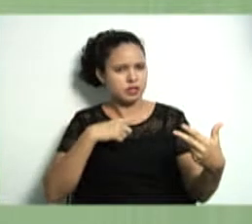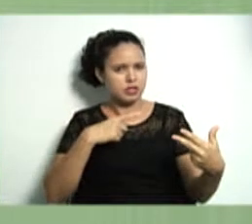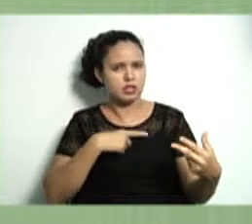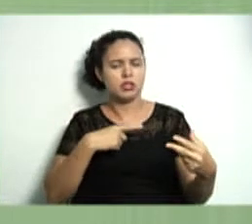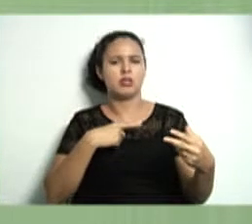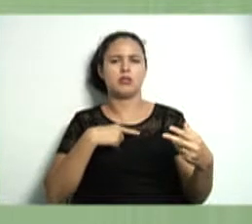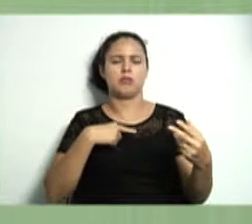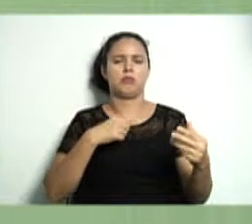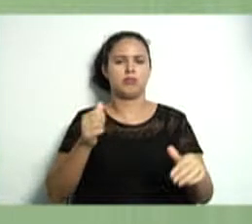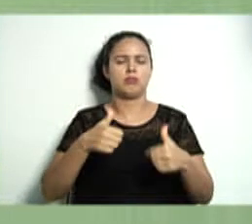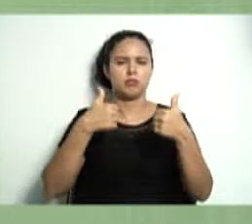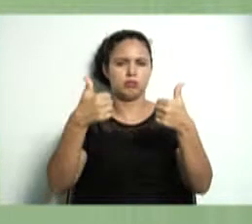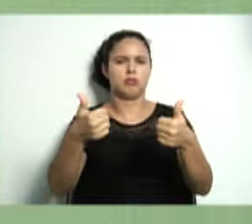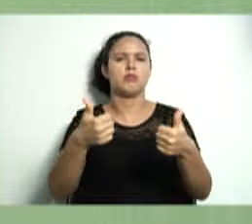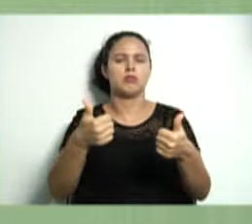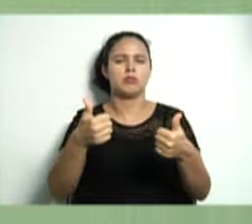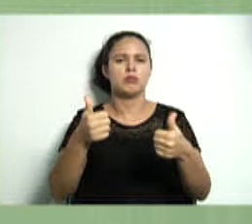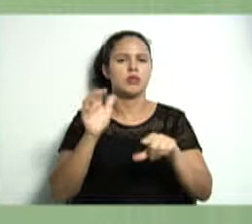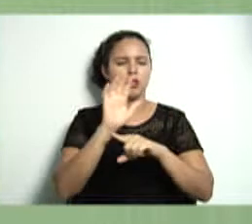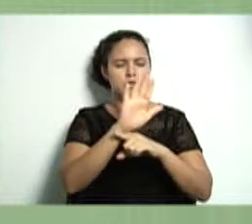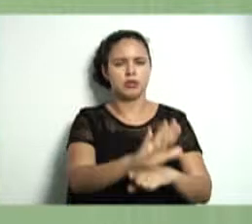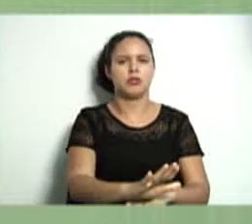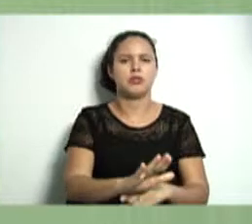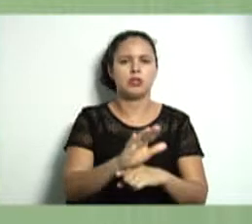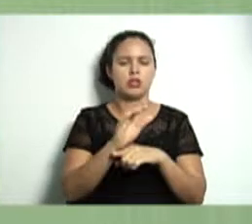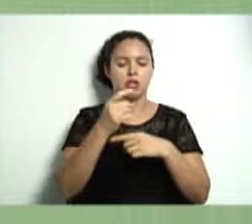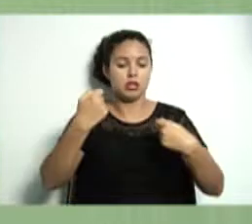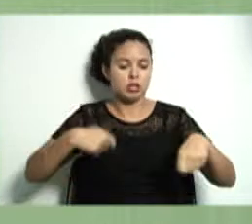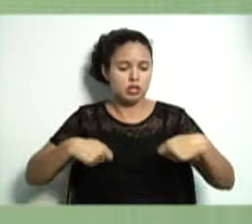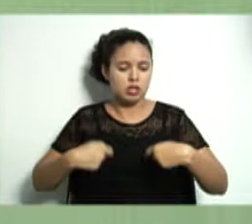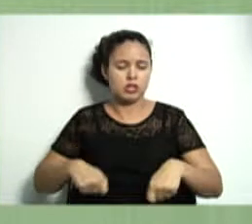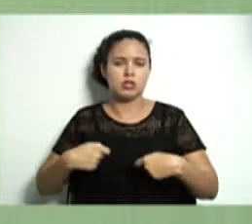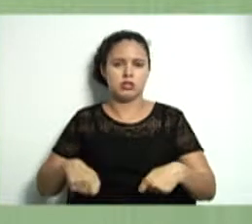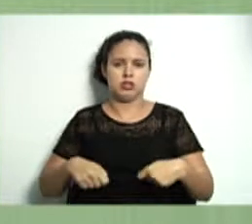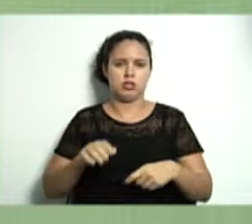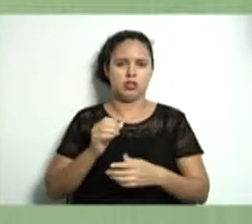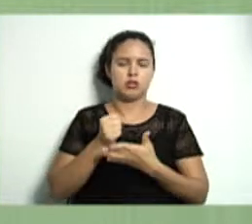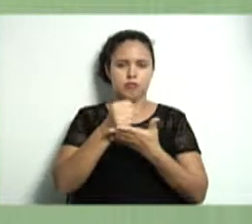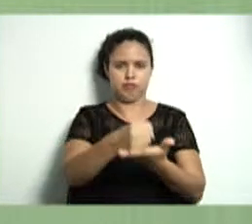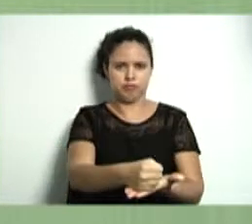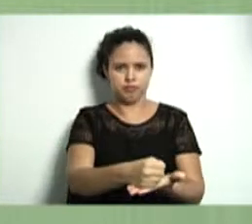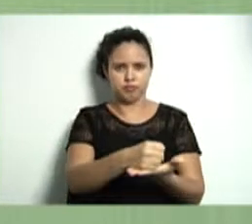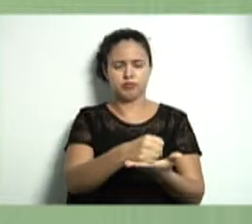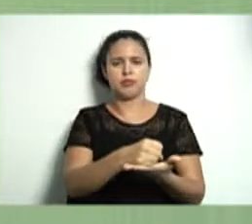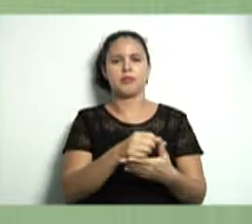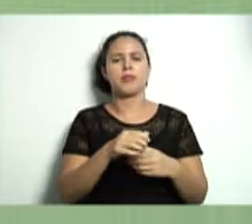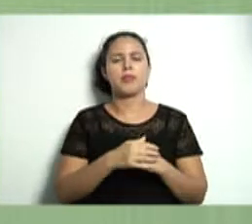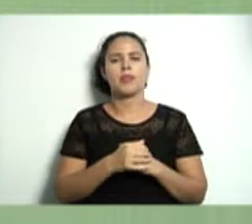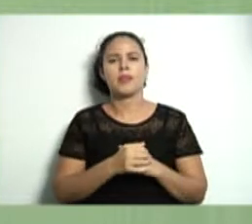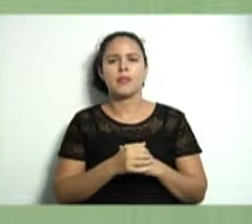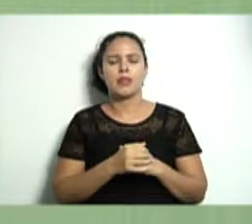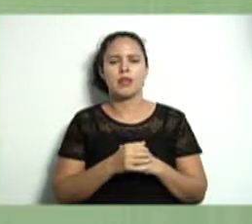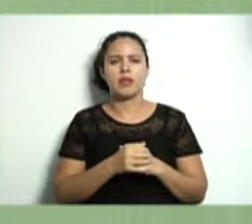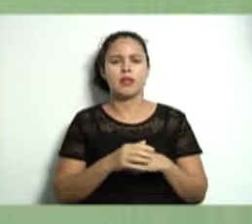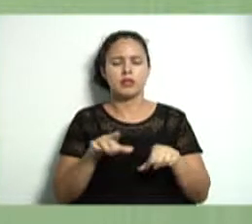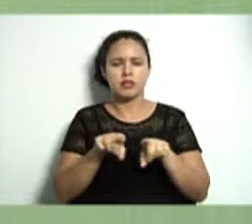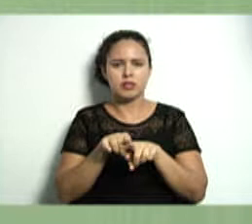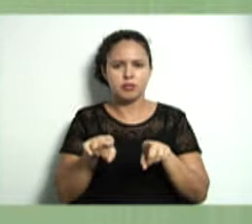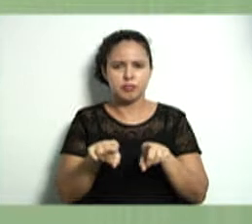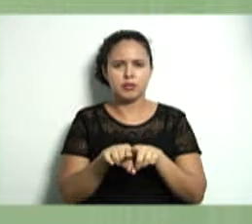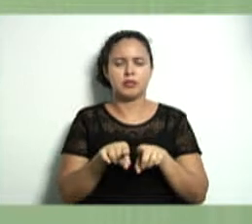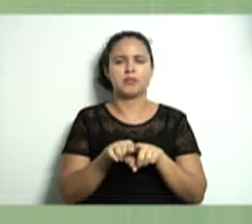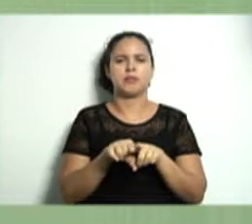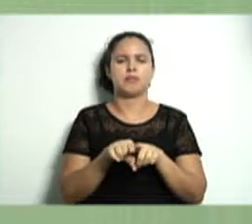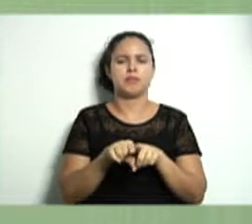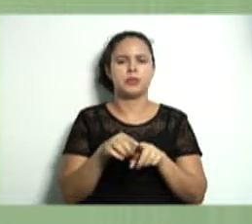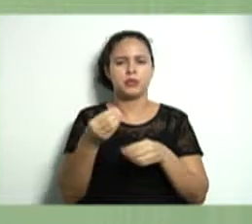qualidade, né, para satisfazer a nossa necessidade, determinado por suas condições